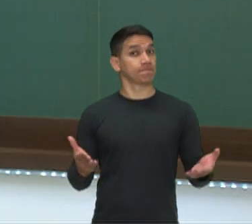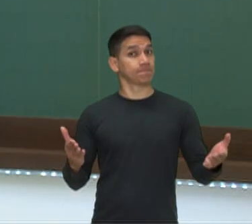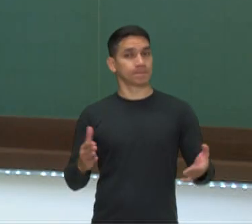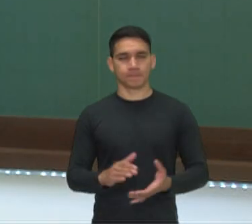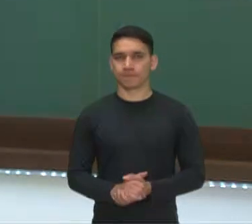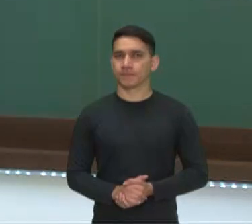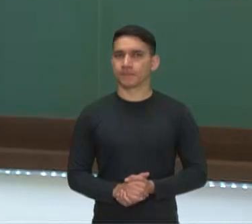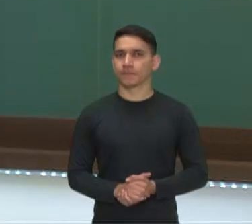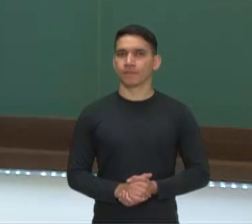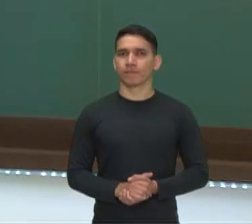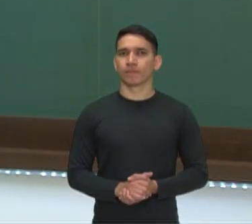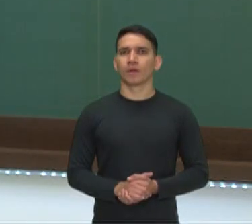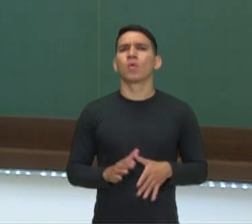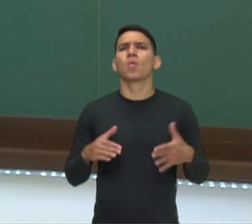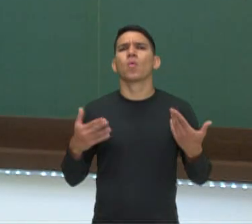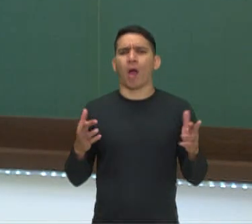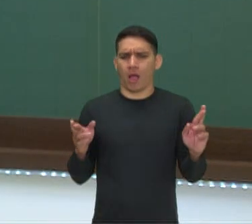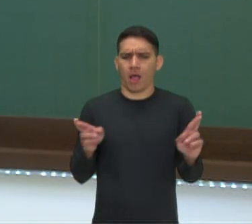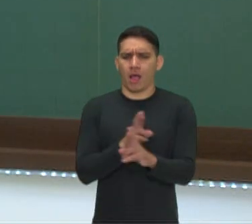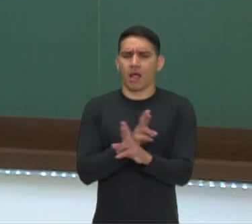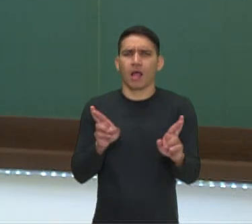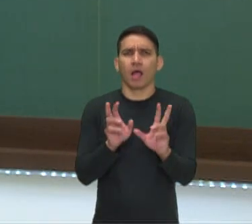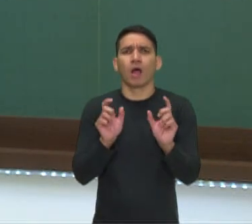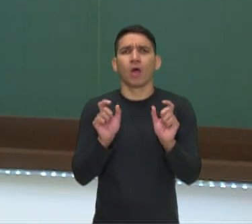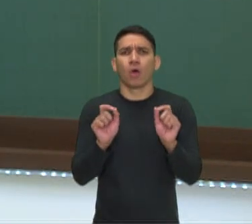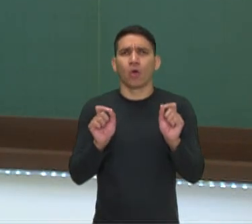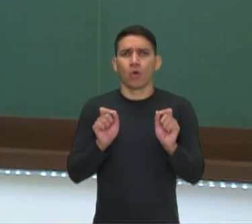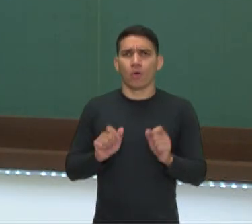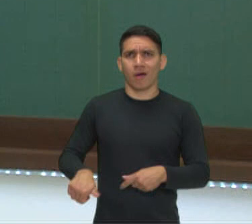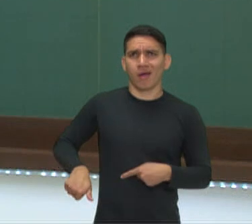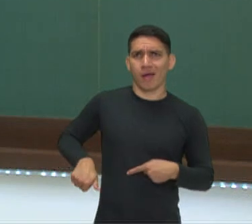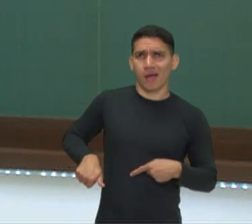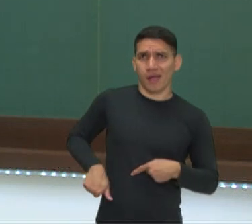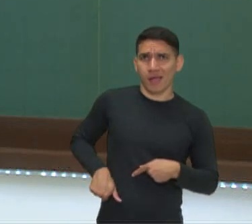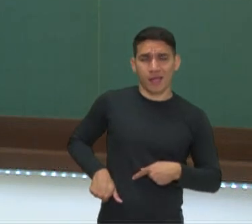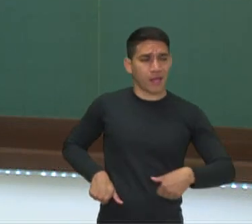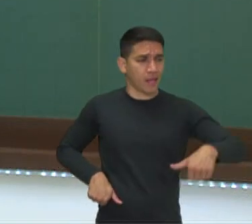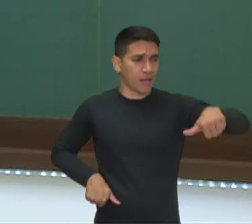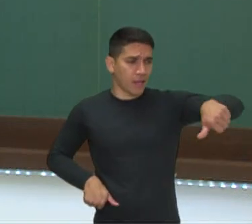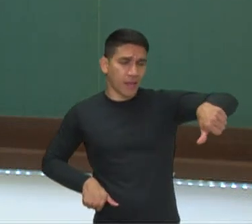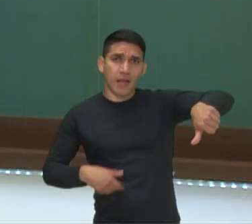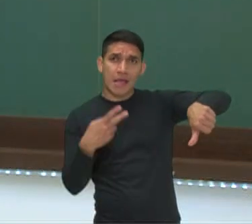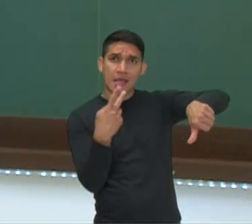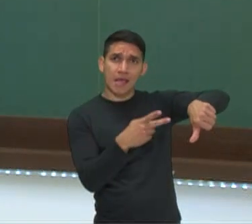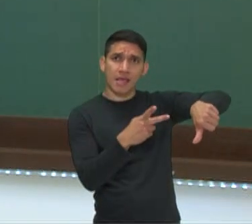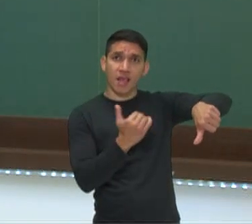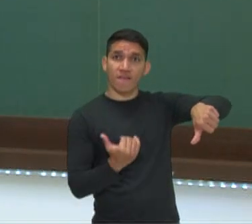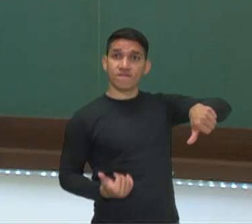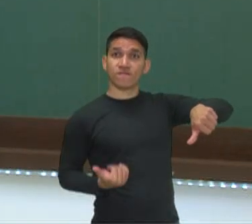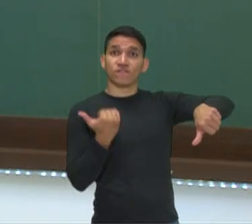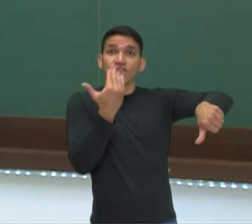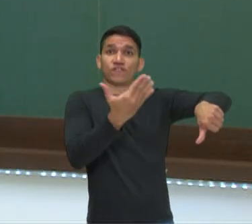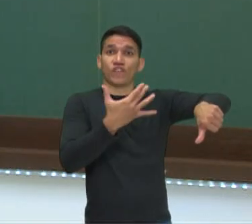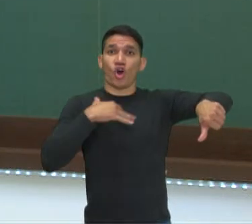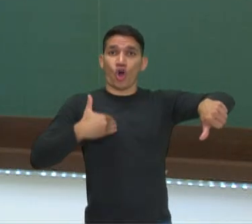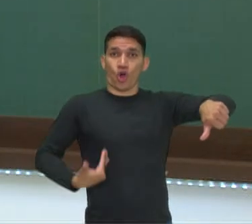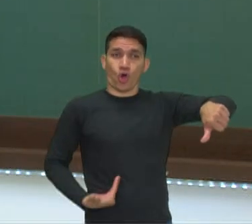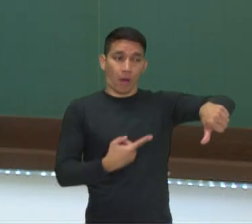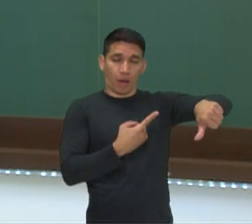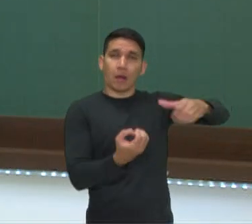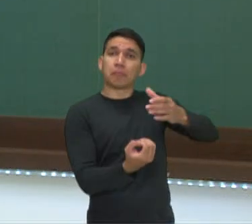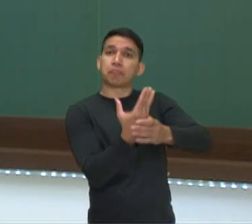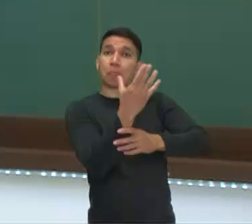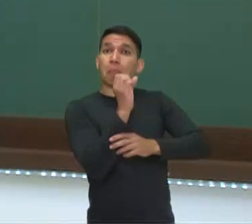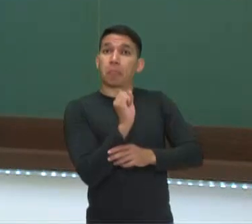E então, qual a relação, né, desse rim artificial que pode ser desenvolvido, quem sabe no